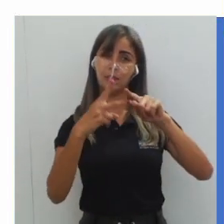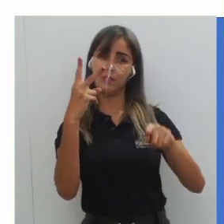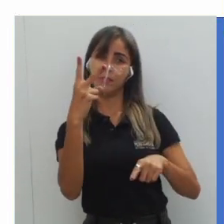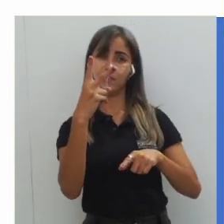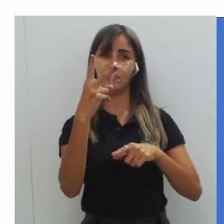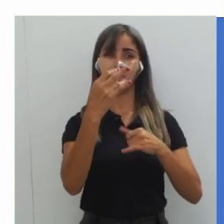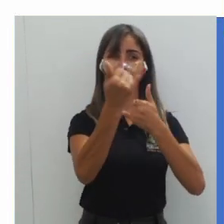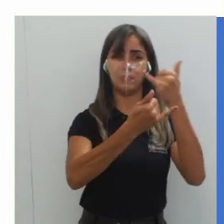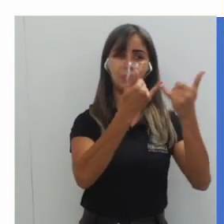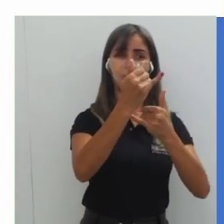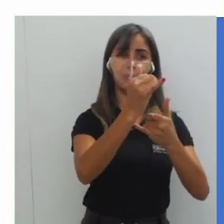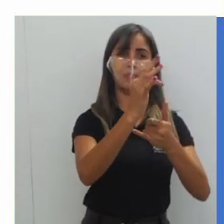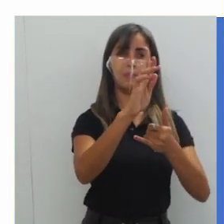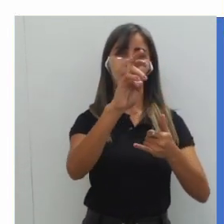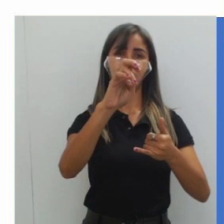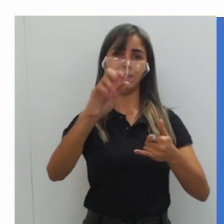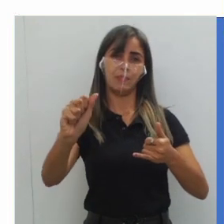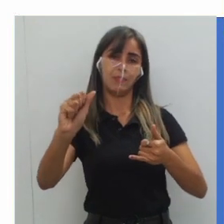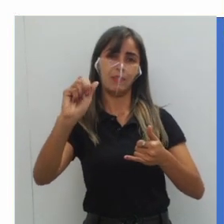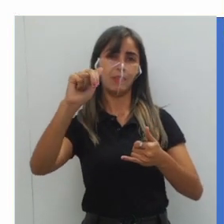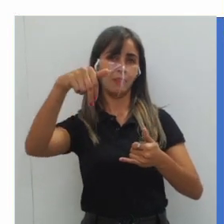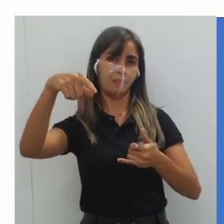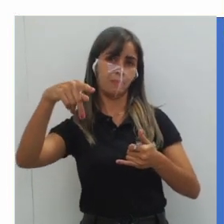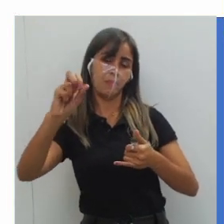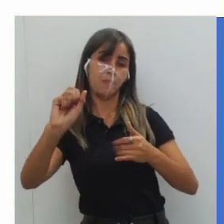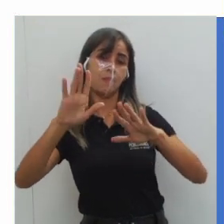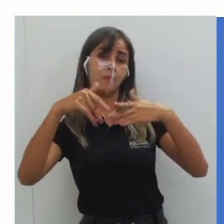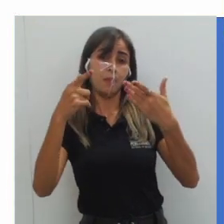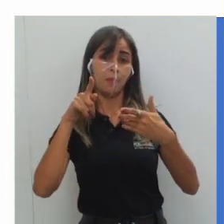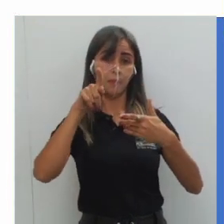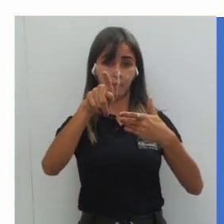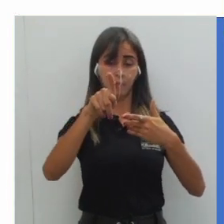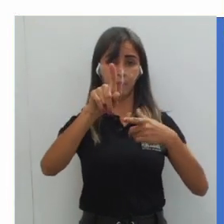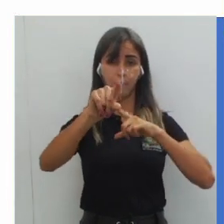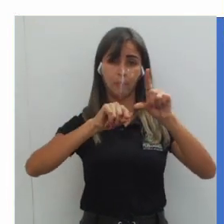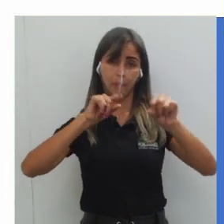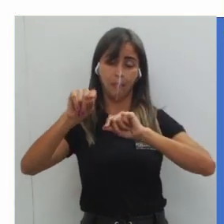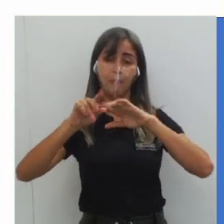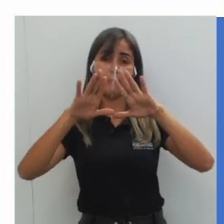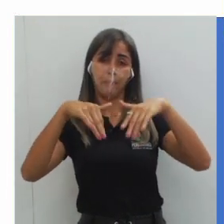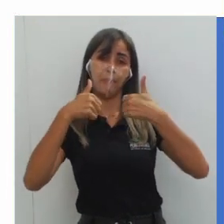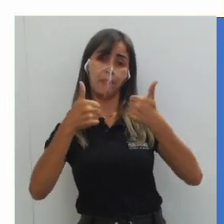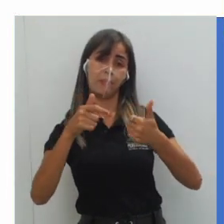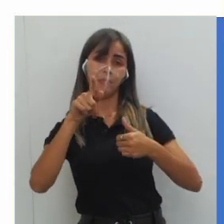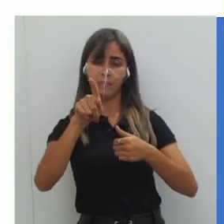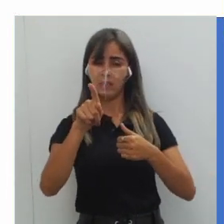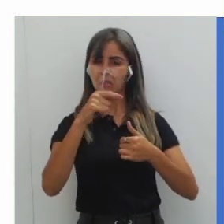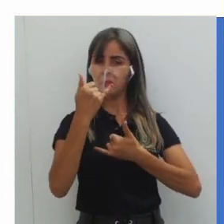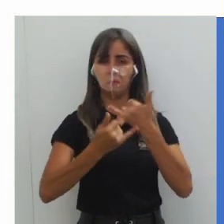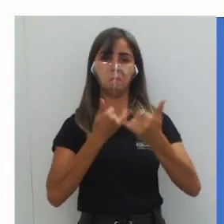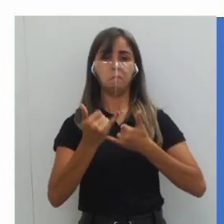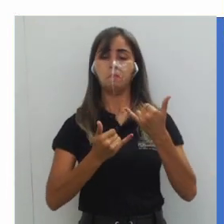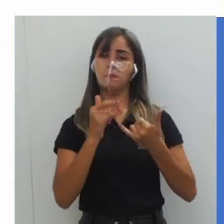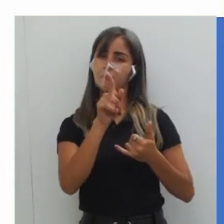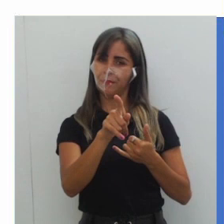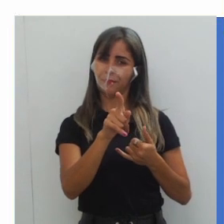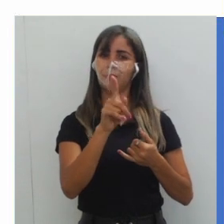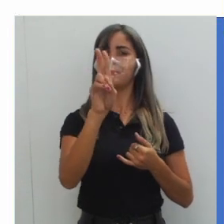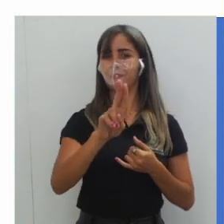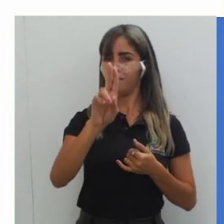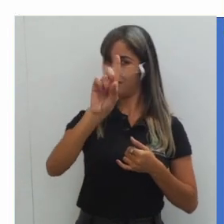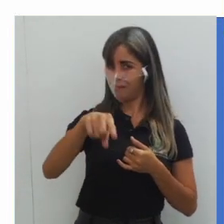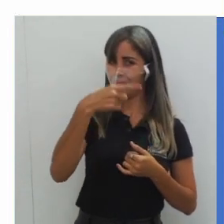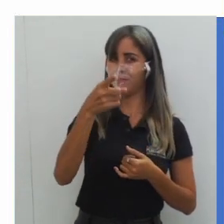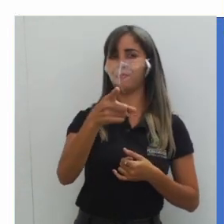aí dois jogos, Free Fire e Among Us. Para você, qual é o melhor dos dois? E se não joga, testa